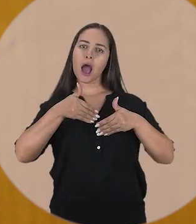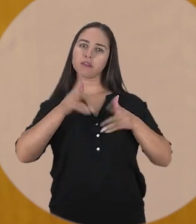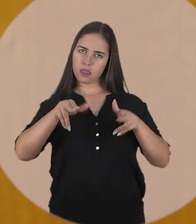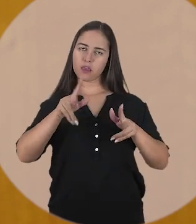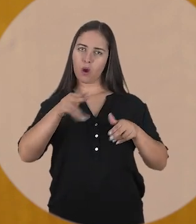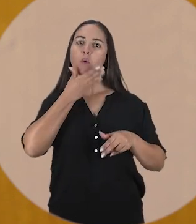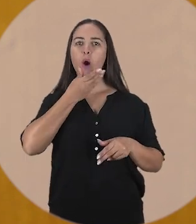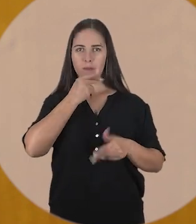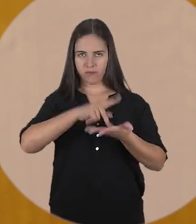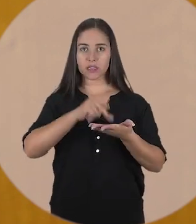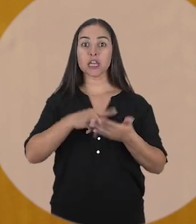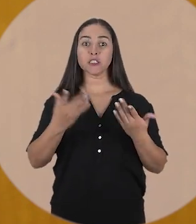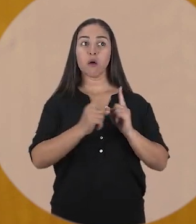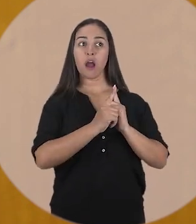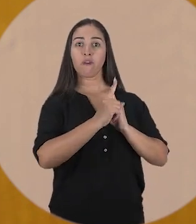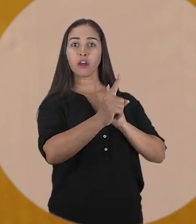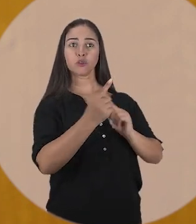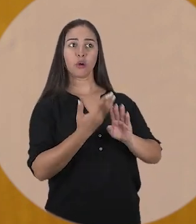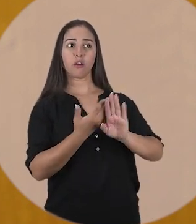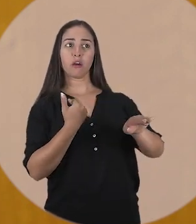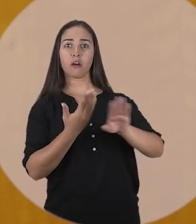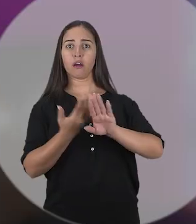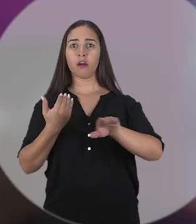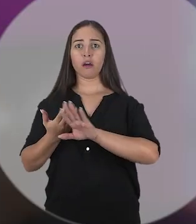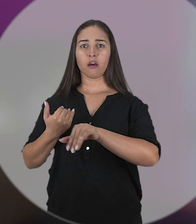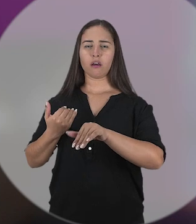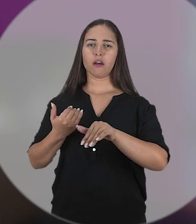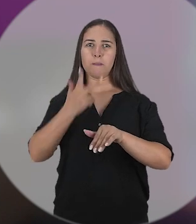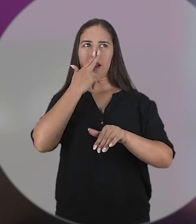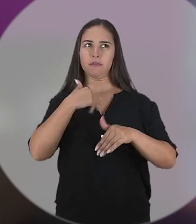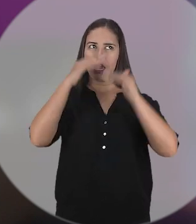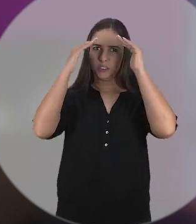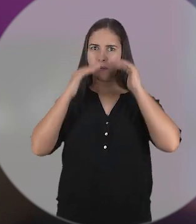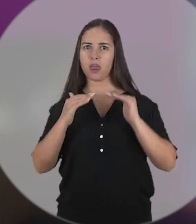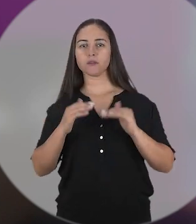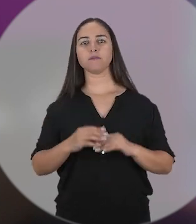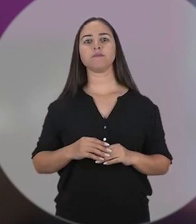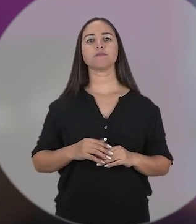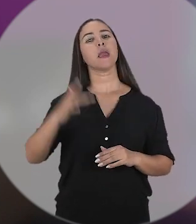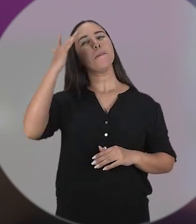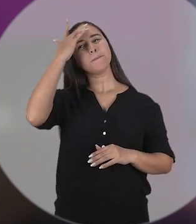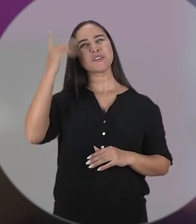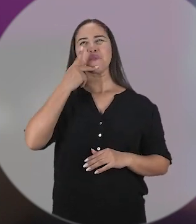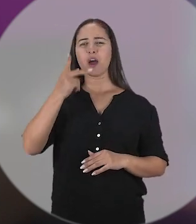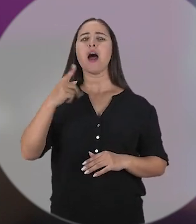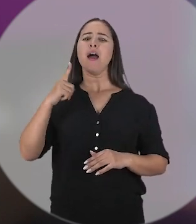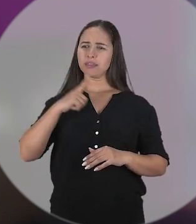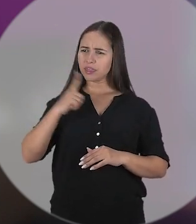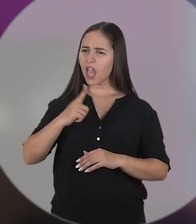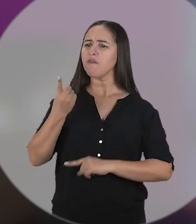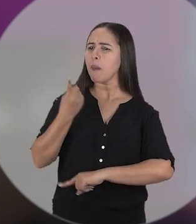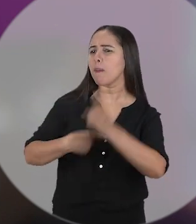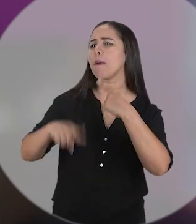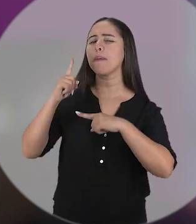Verdade é essa, então se afastaram, tem mais respeito, sabe? Então quando alguém fala, houve uma evolução, claro que houve. A evolução sabe